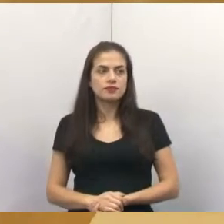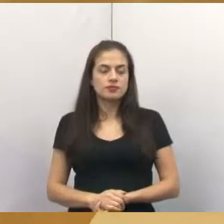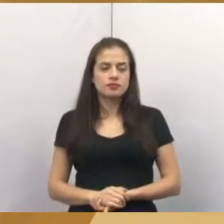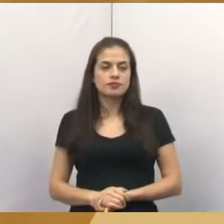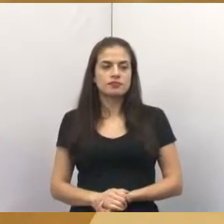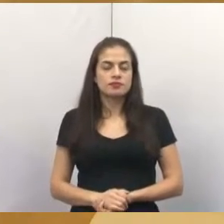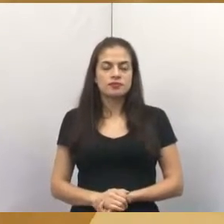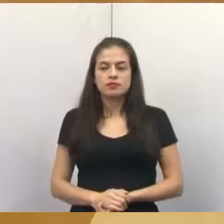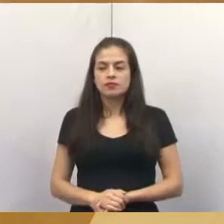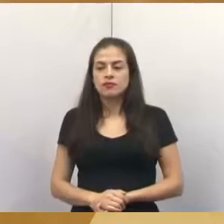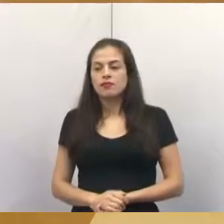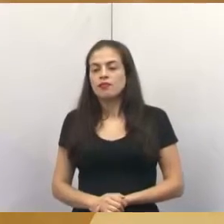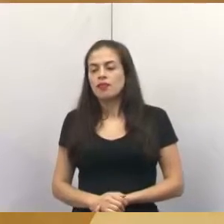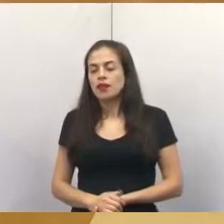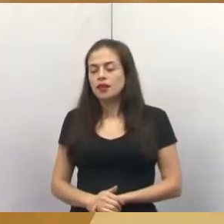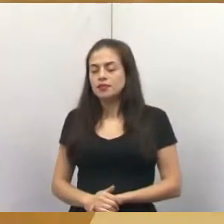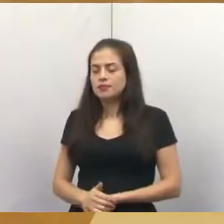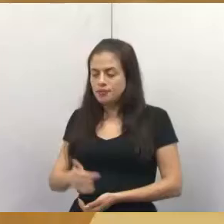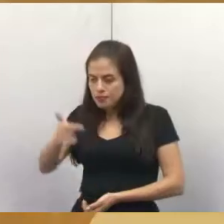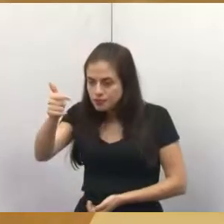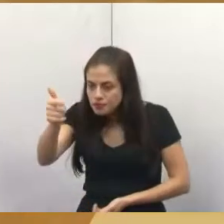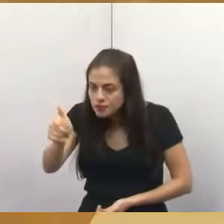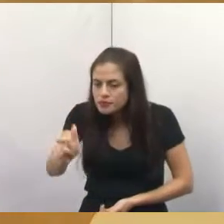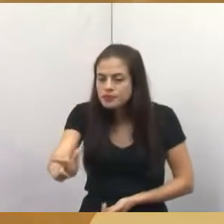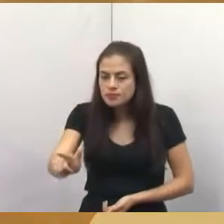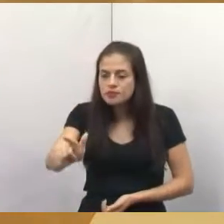Então faço, volto a repetir.